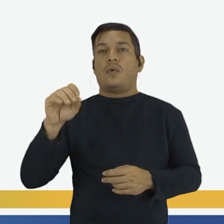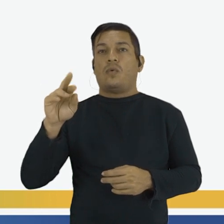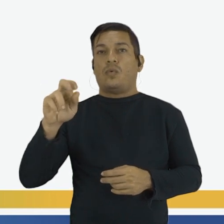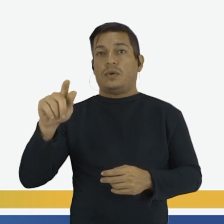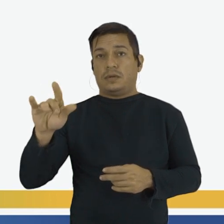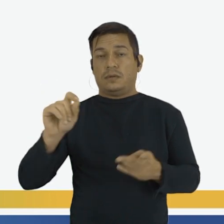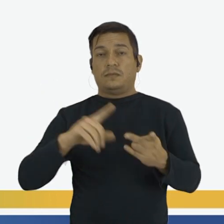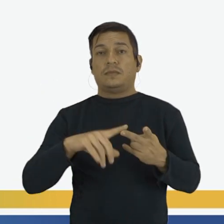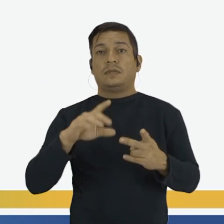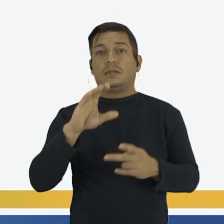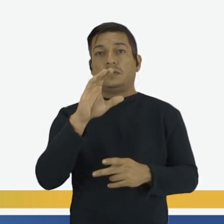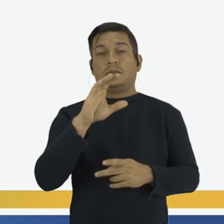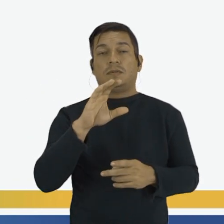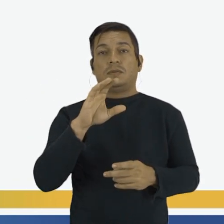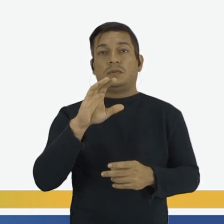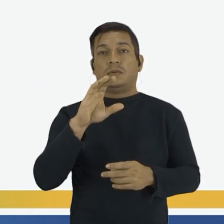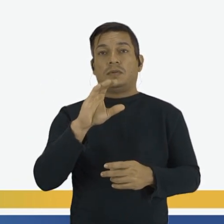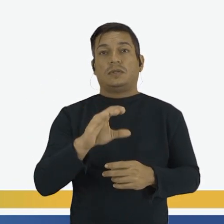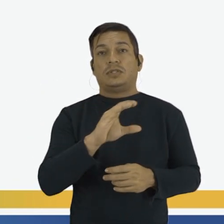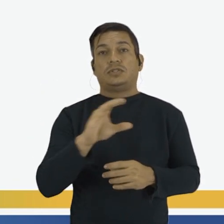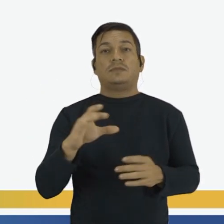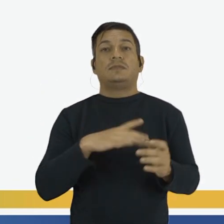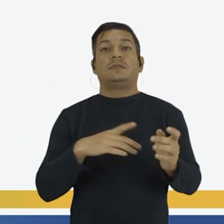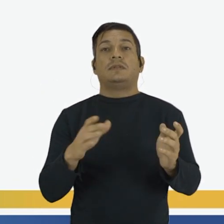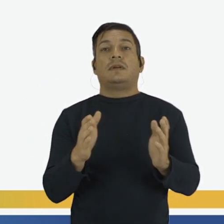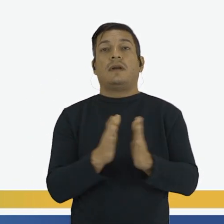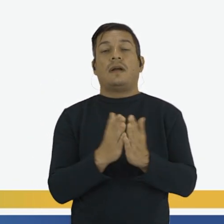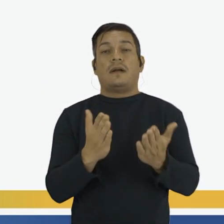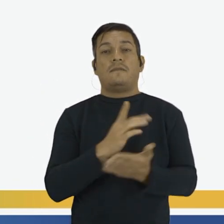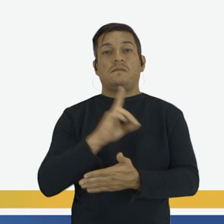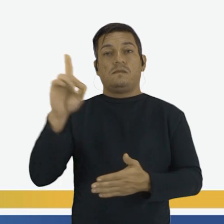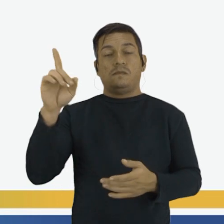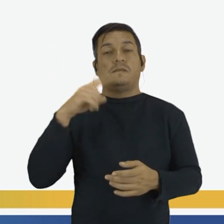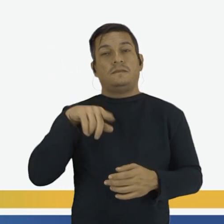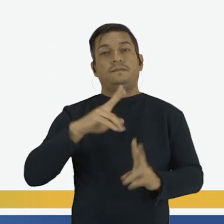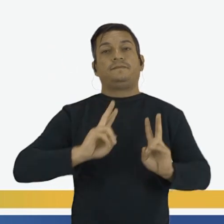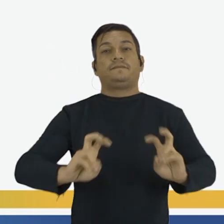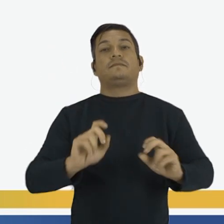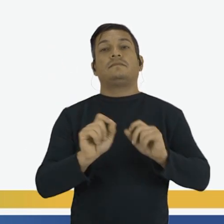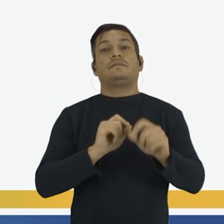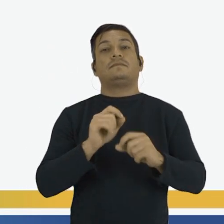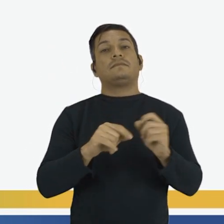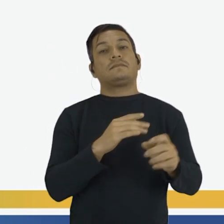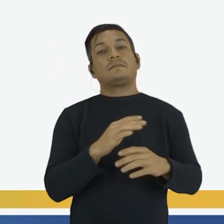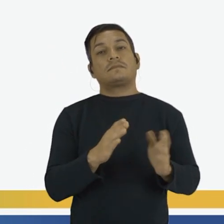Alcorão e no cristianismo, a Bíblia. Então, se vocês observarem as